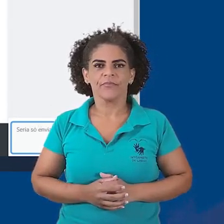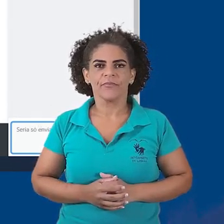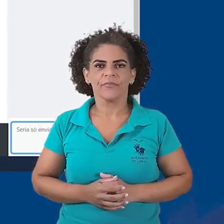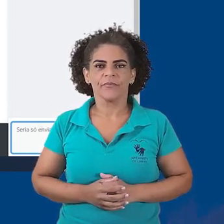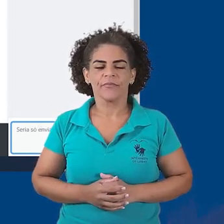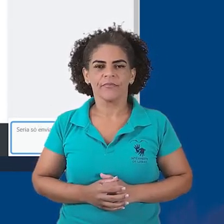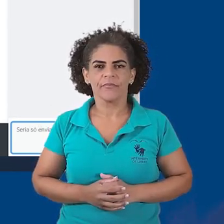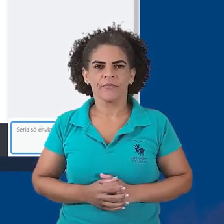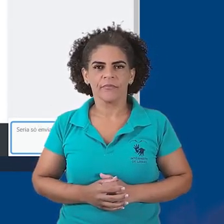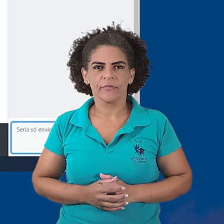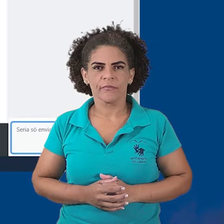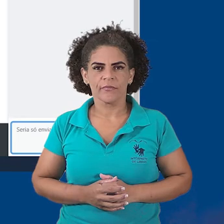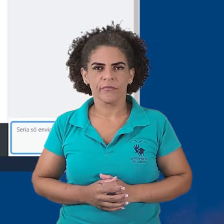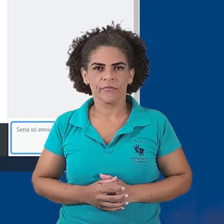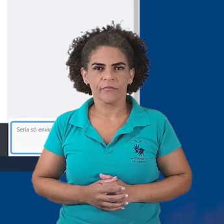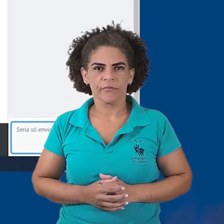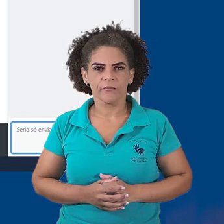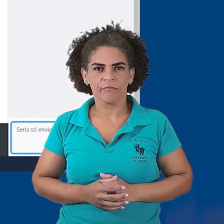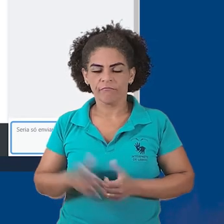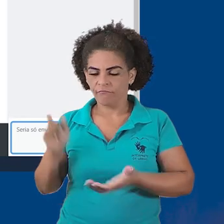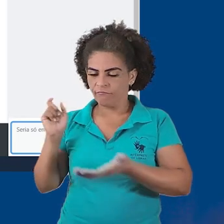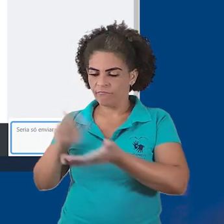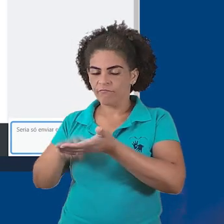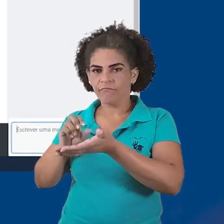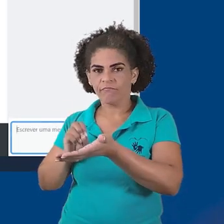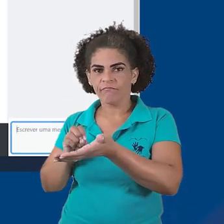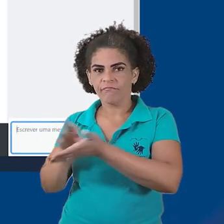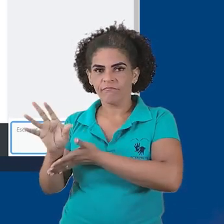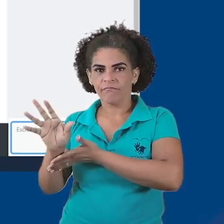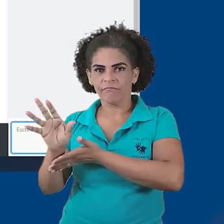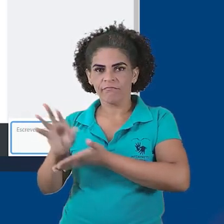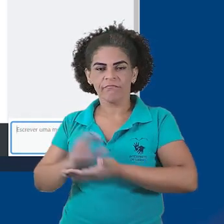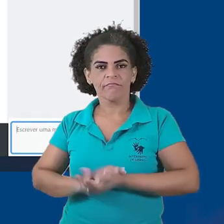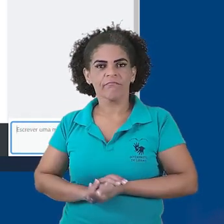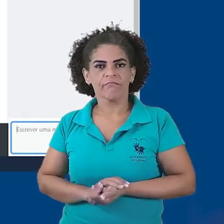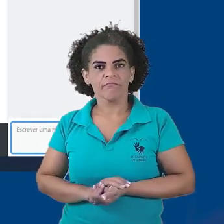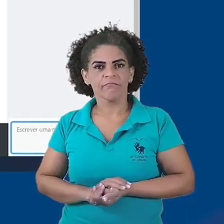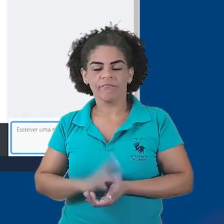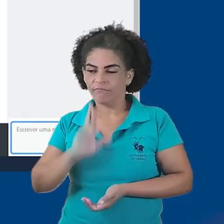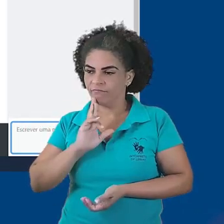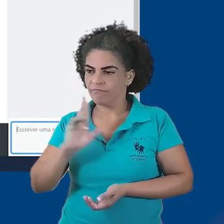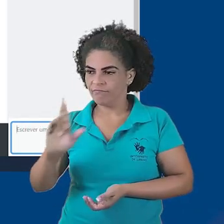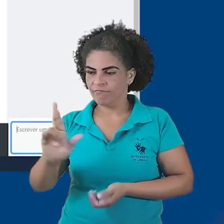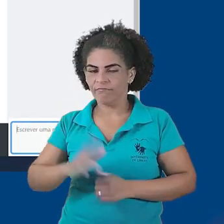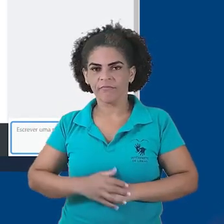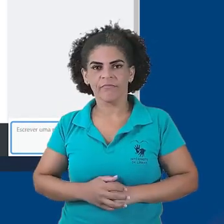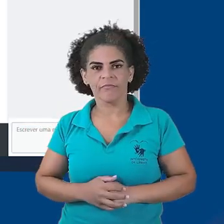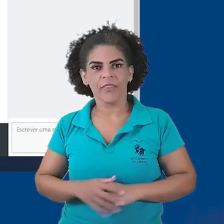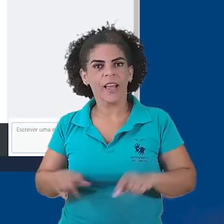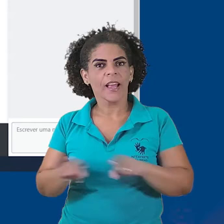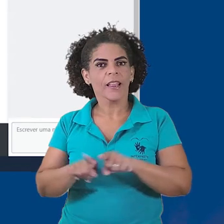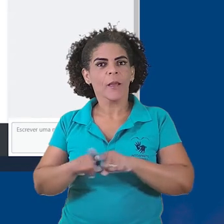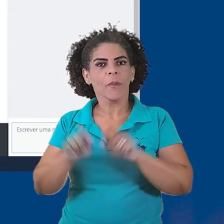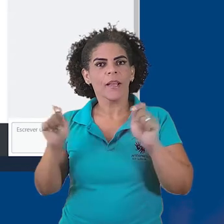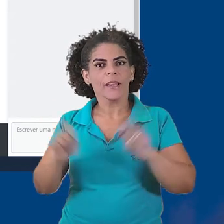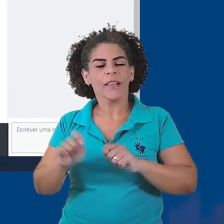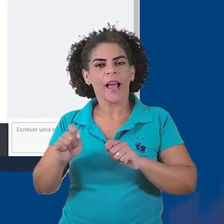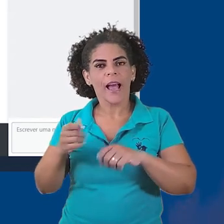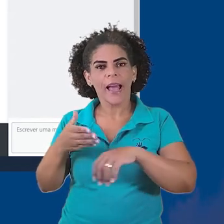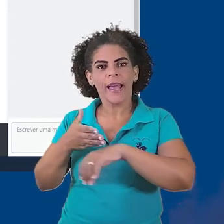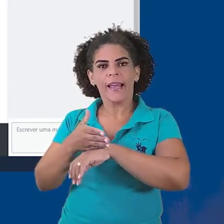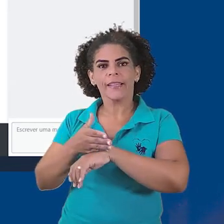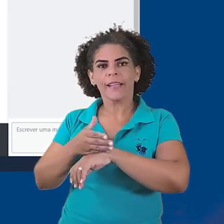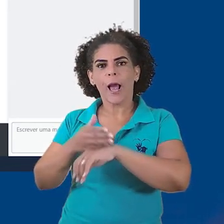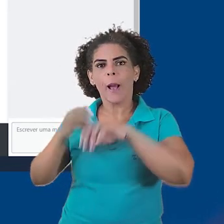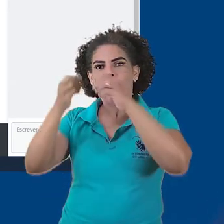beleza resposta enviar é mas também é possível